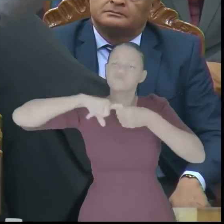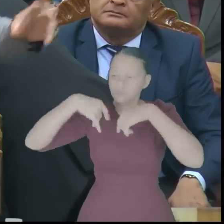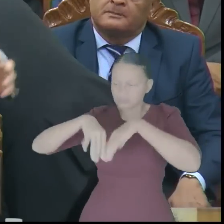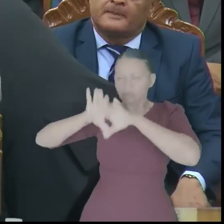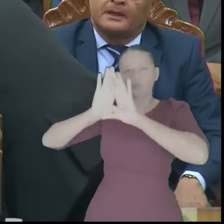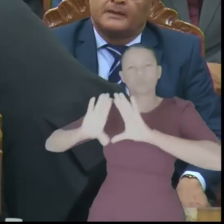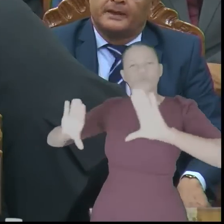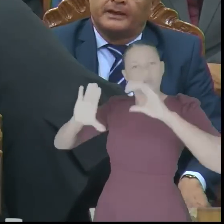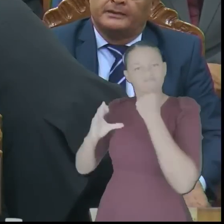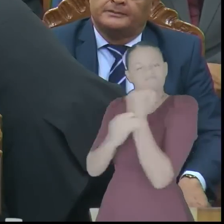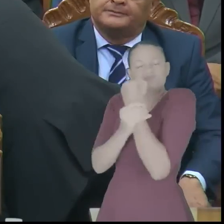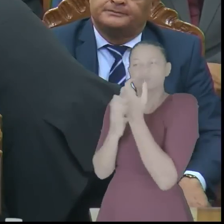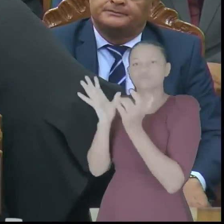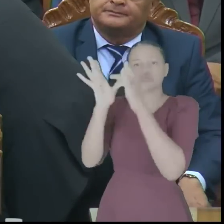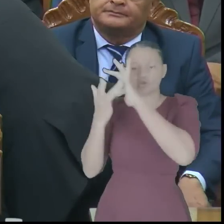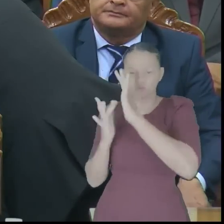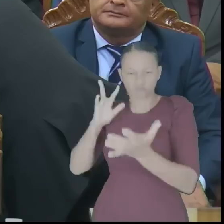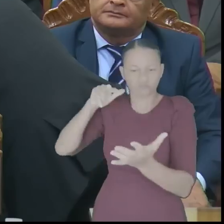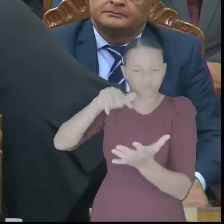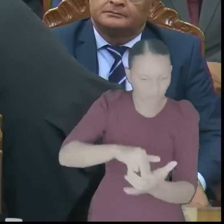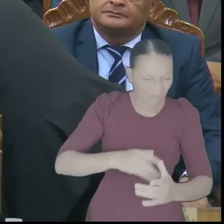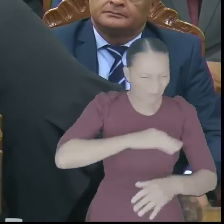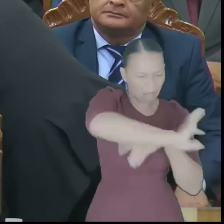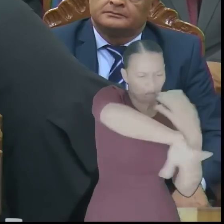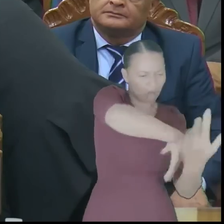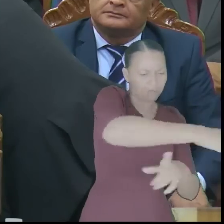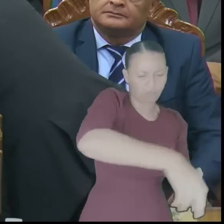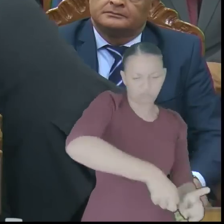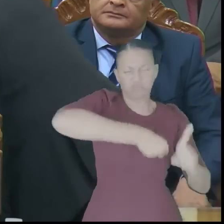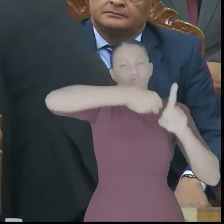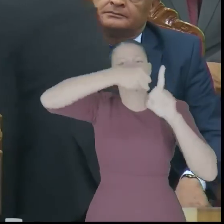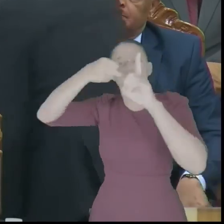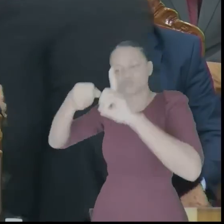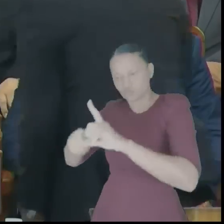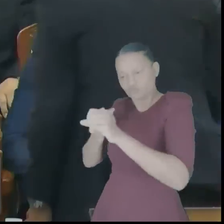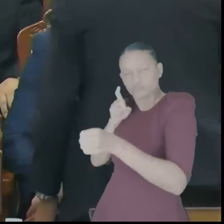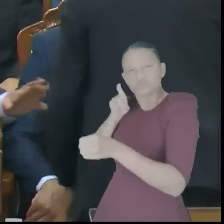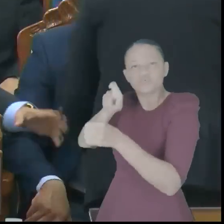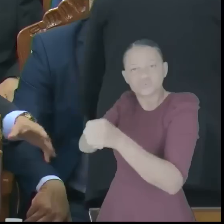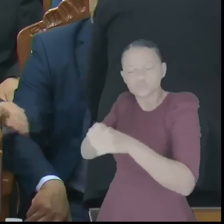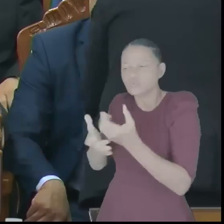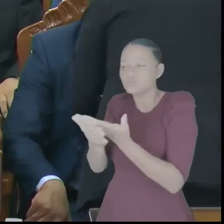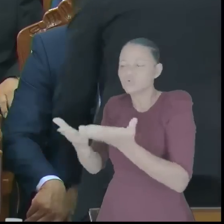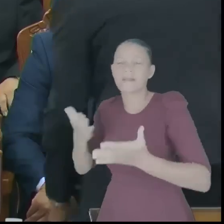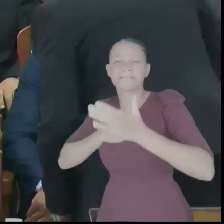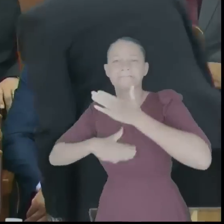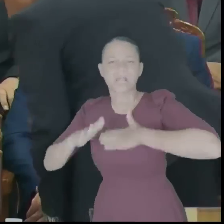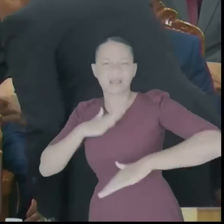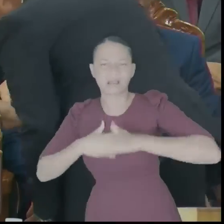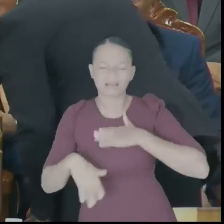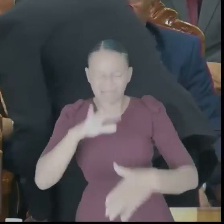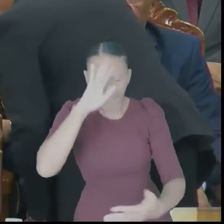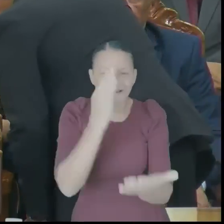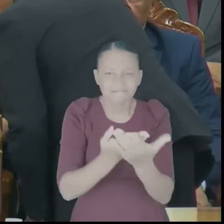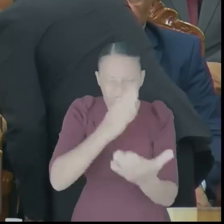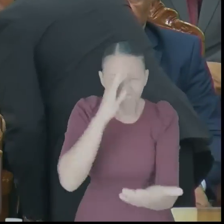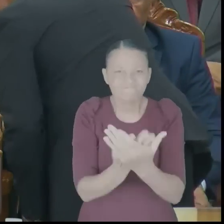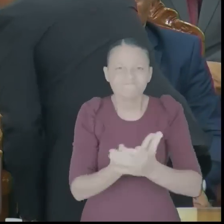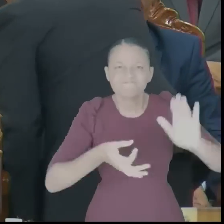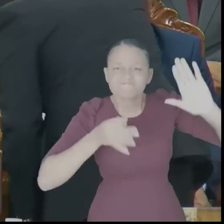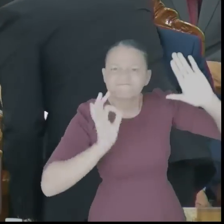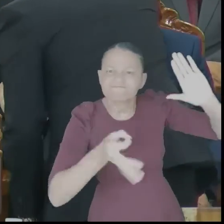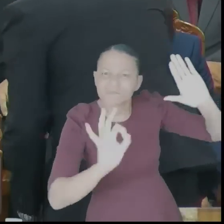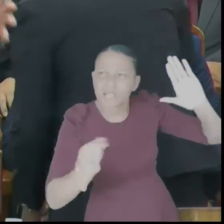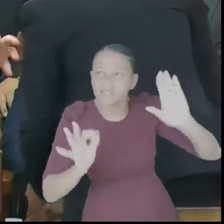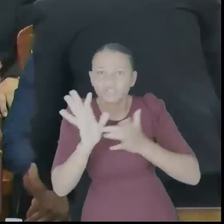paraíso. Jesus veio para nos tirar do caos e nos levar de volta para o paraíso. Tem alguém aqui que acredita nisto? Que Deus